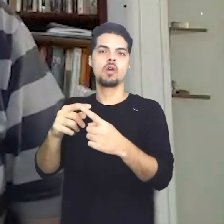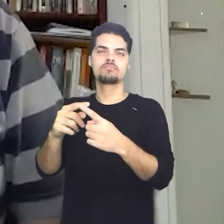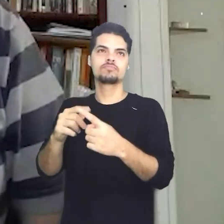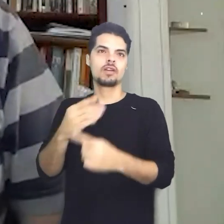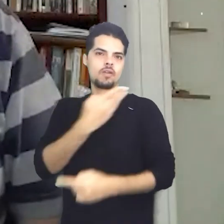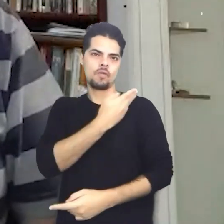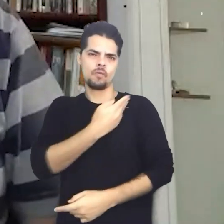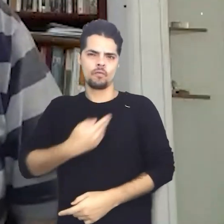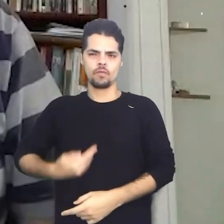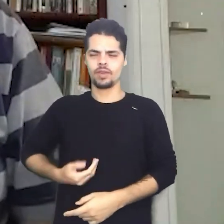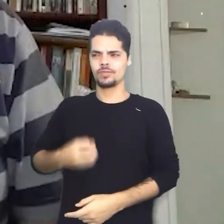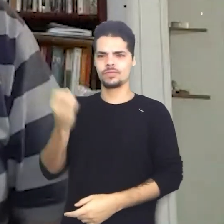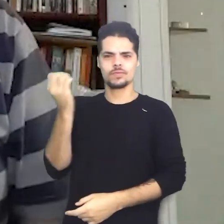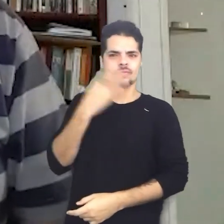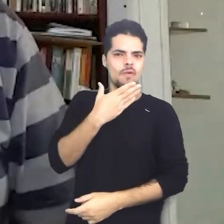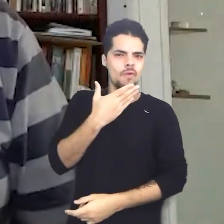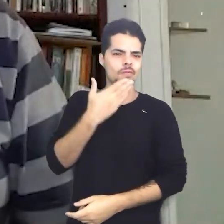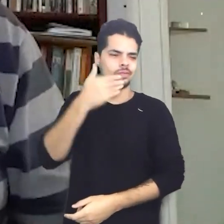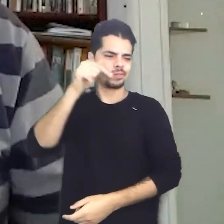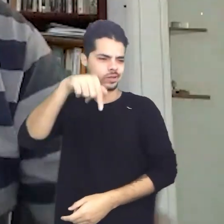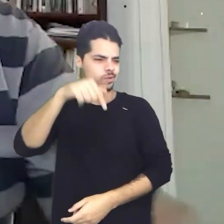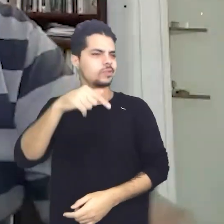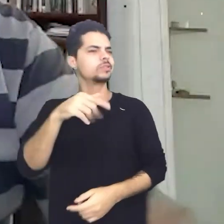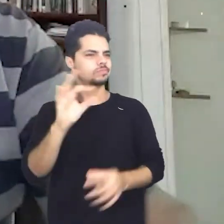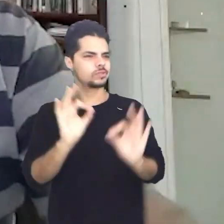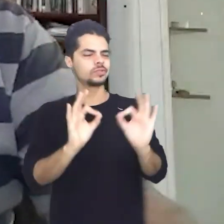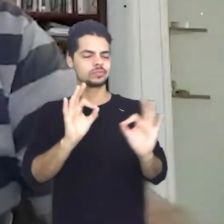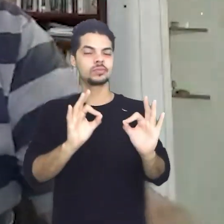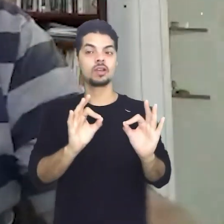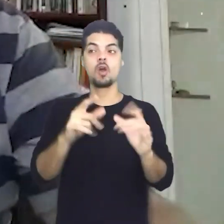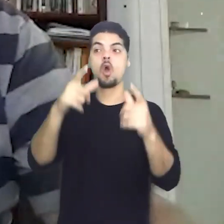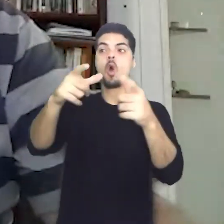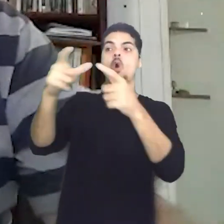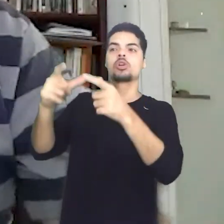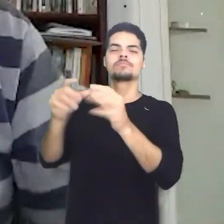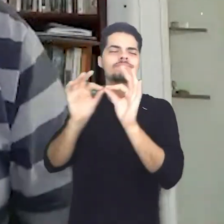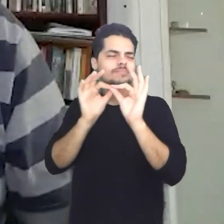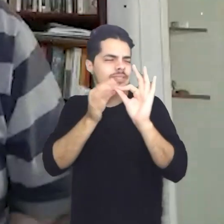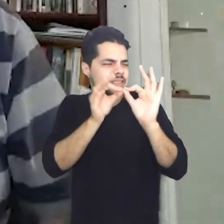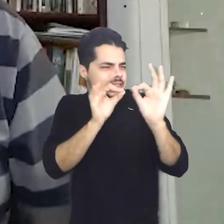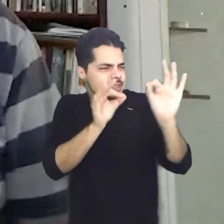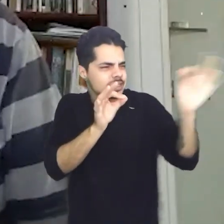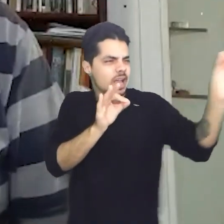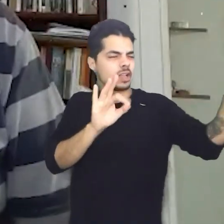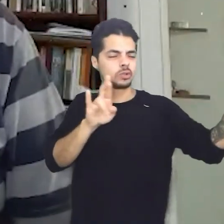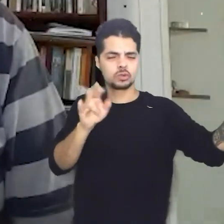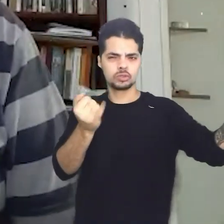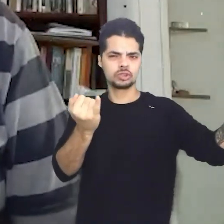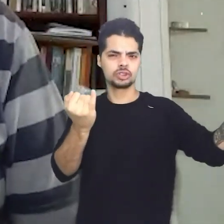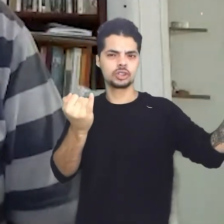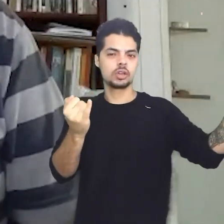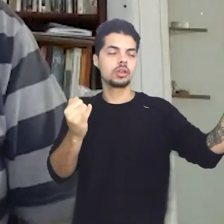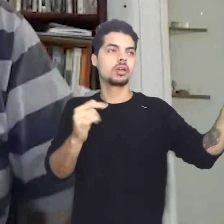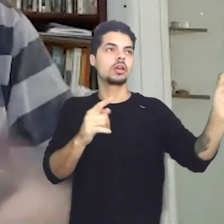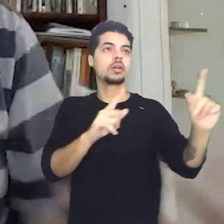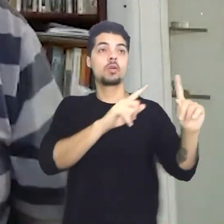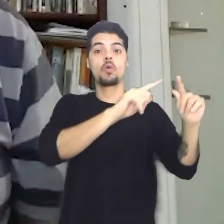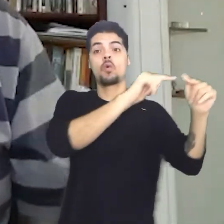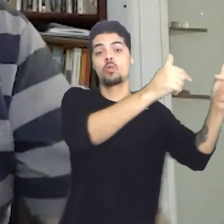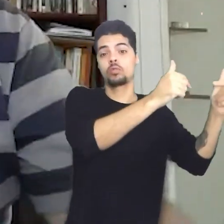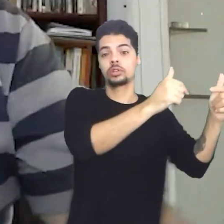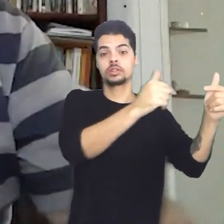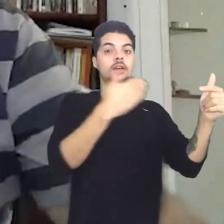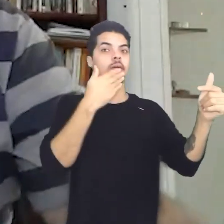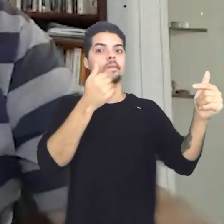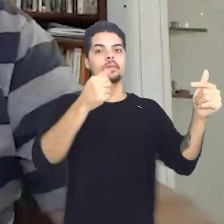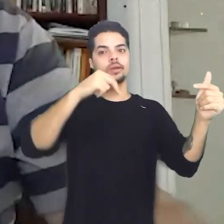Como já havia sido a sede a partir de 1808 quando a corte de Portugal se transferiu para cá em